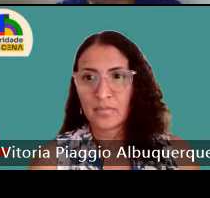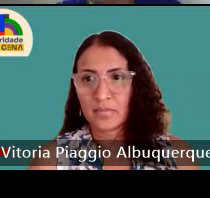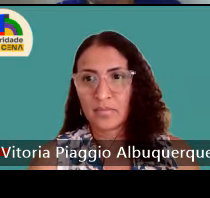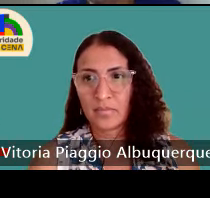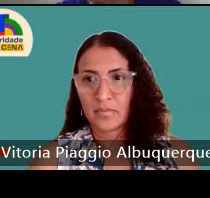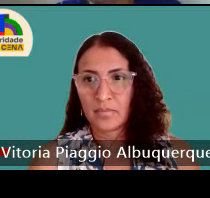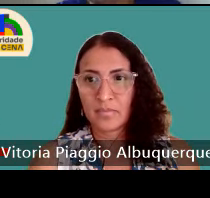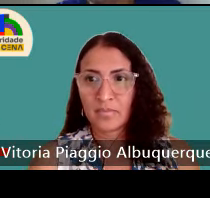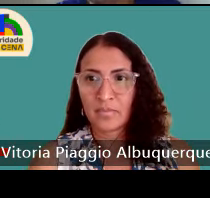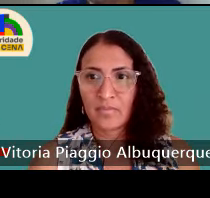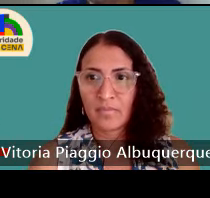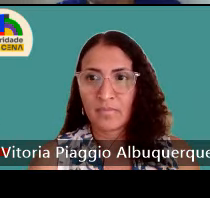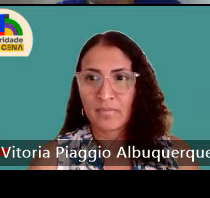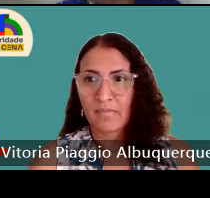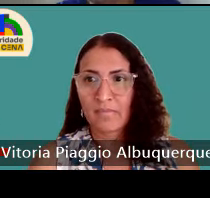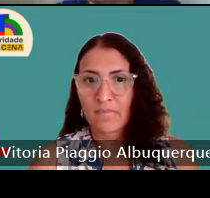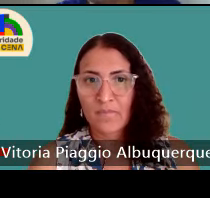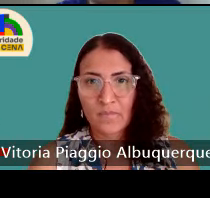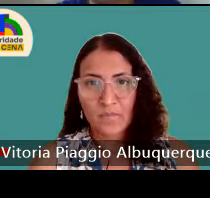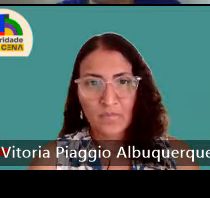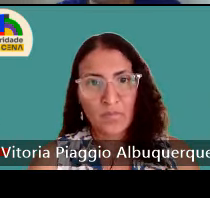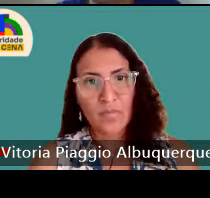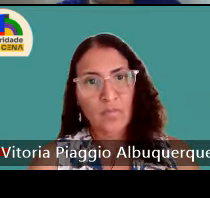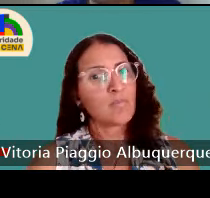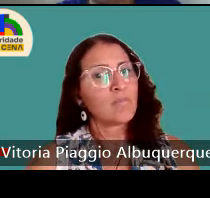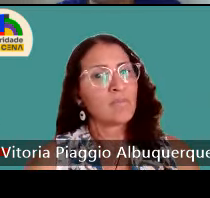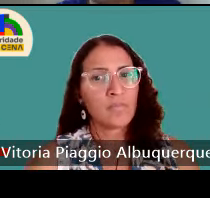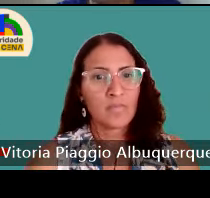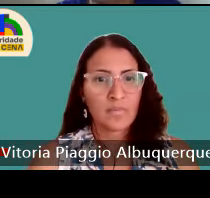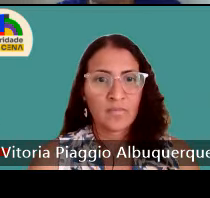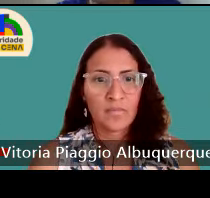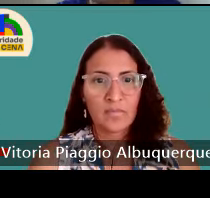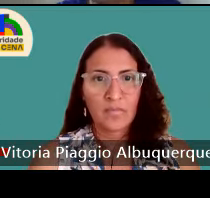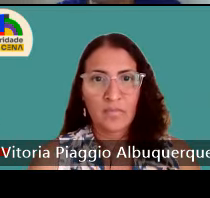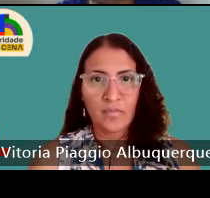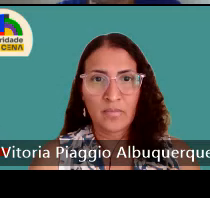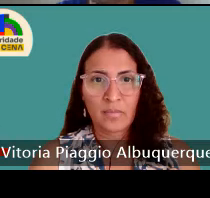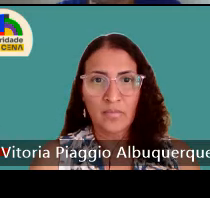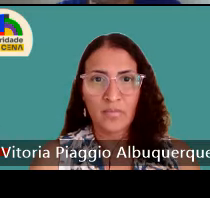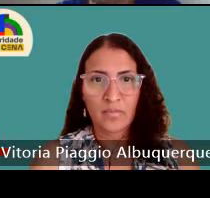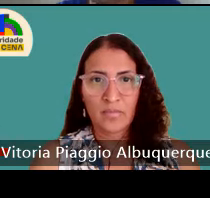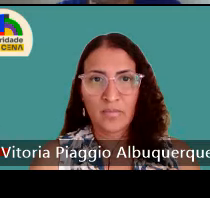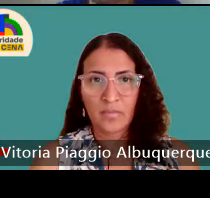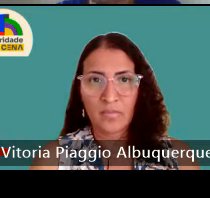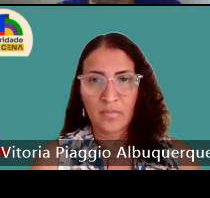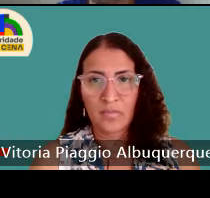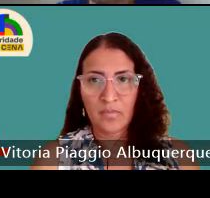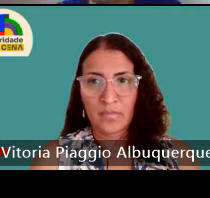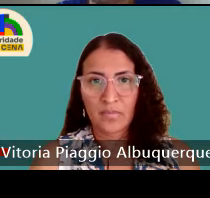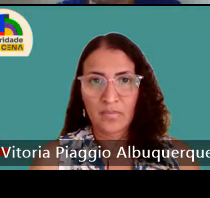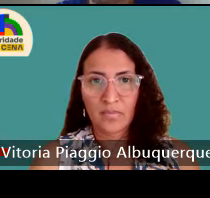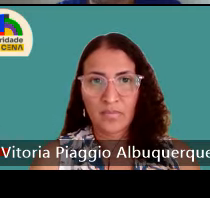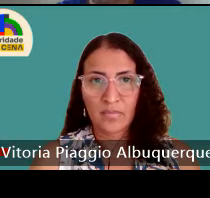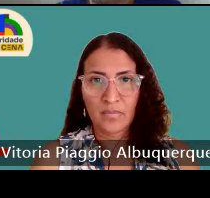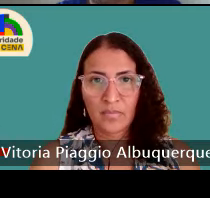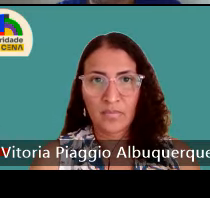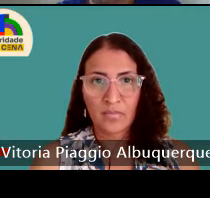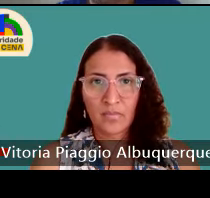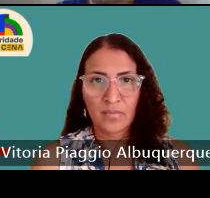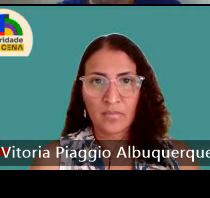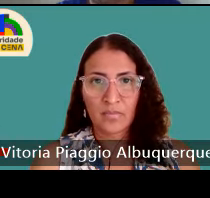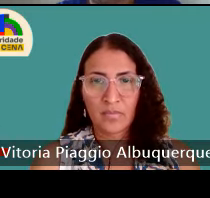Eh cada vez mais uma cultura de responsabilidade na administração eh porque quando a gente fala